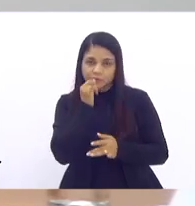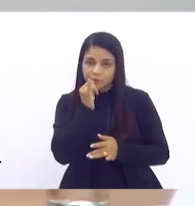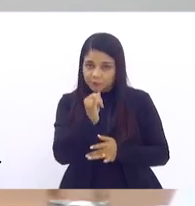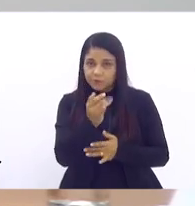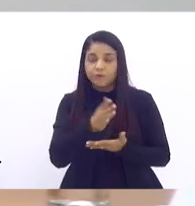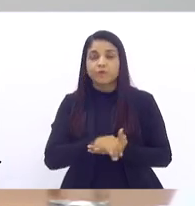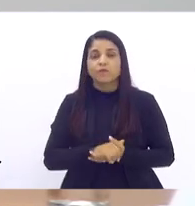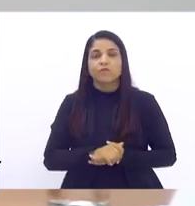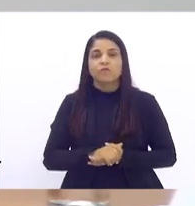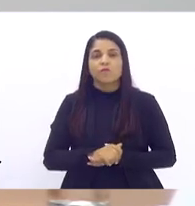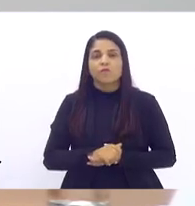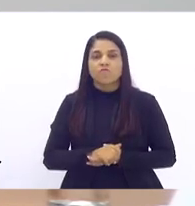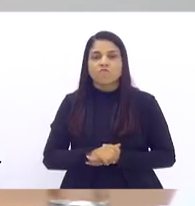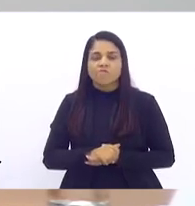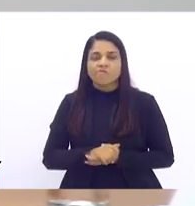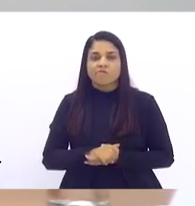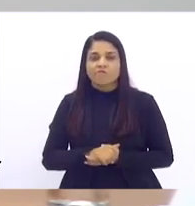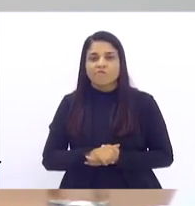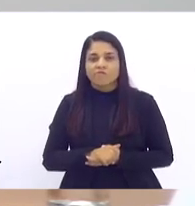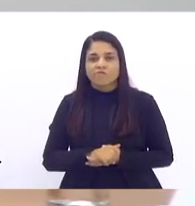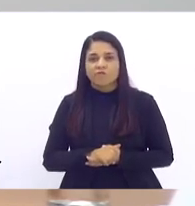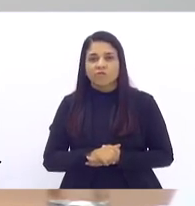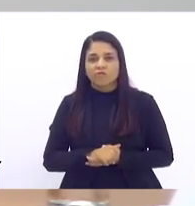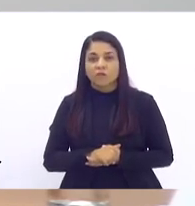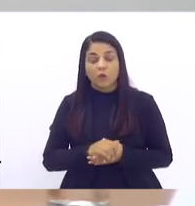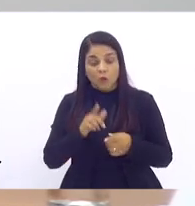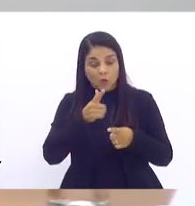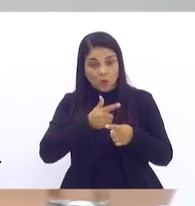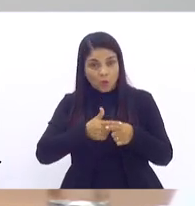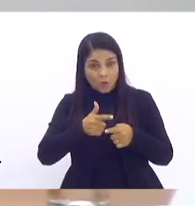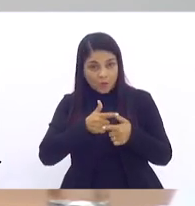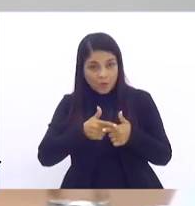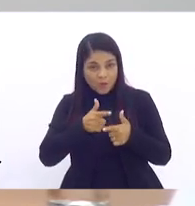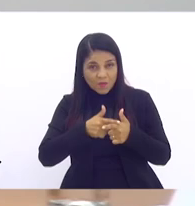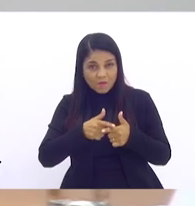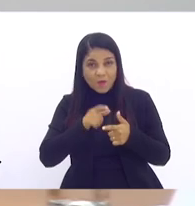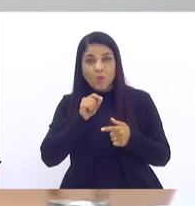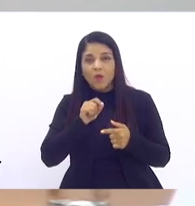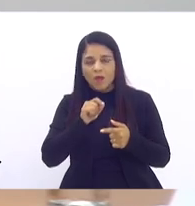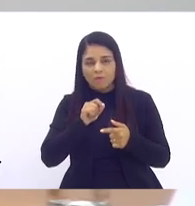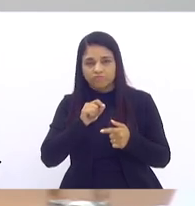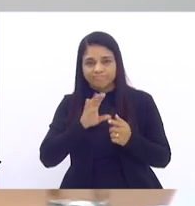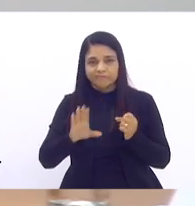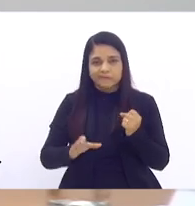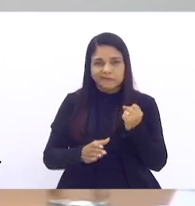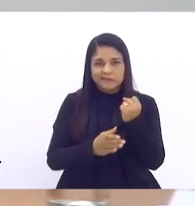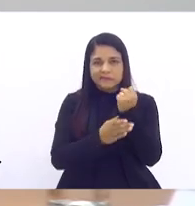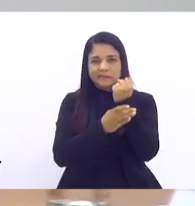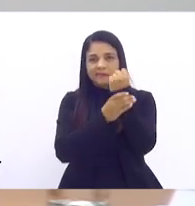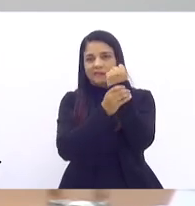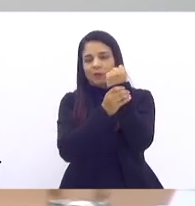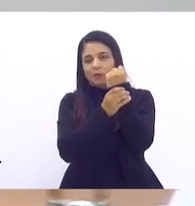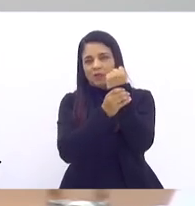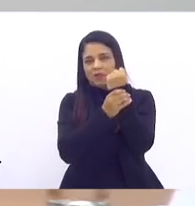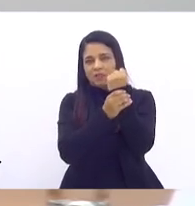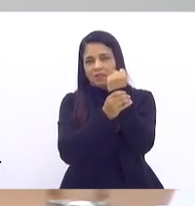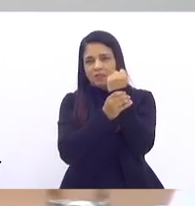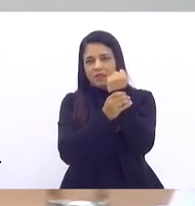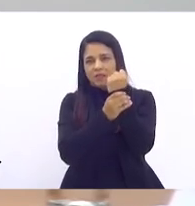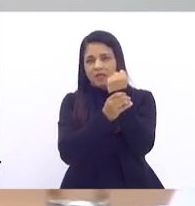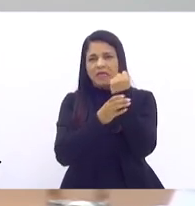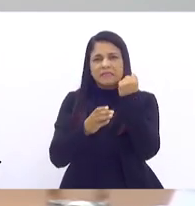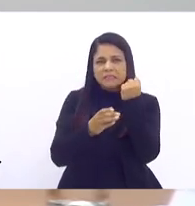estado o problema do Rio de Janeiro chama-se segurança aí o cara vai falar de segurança